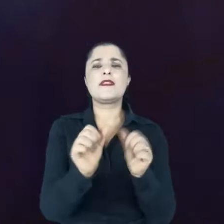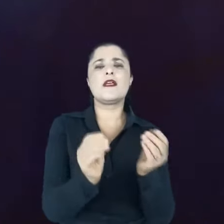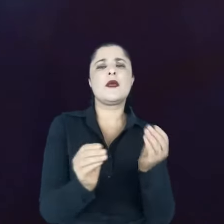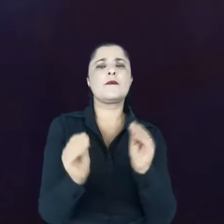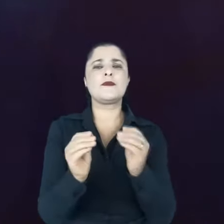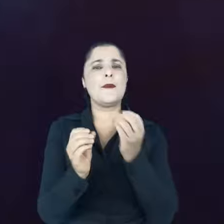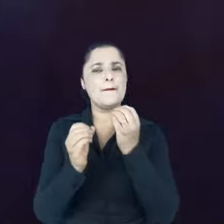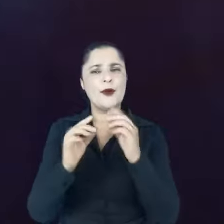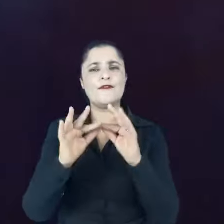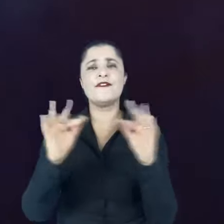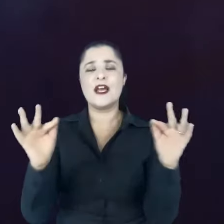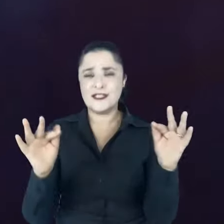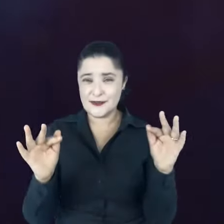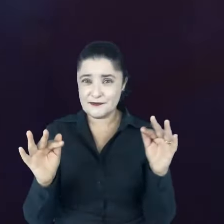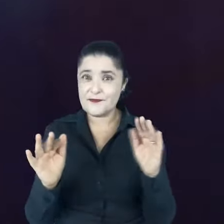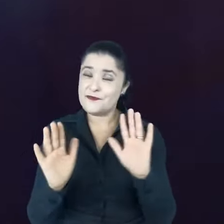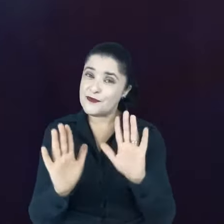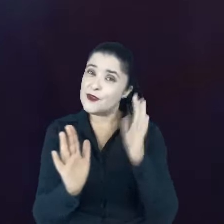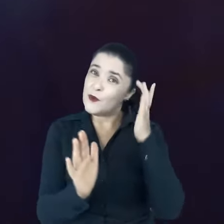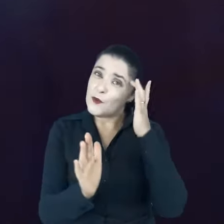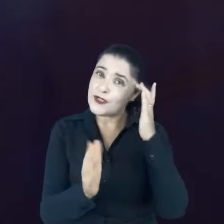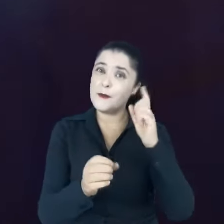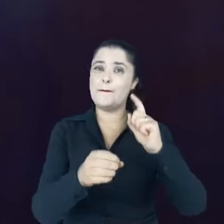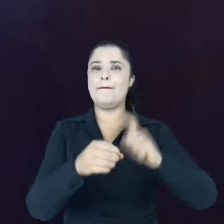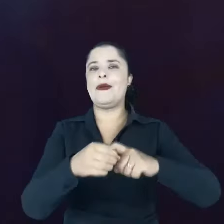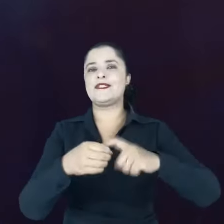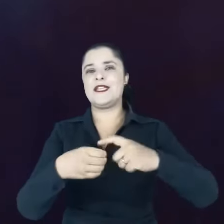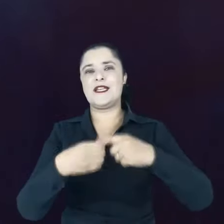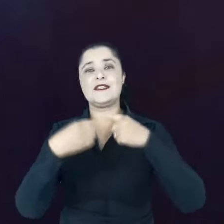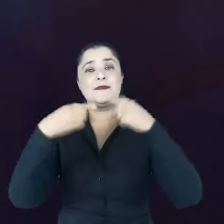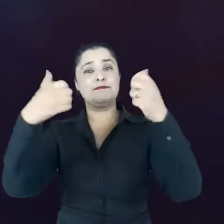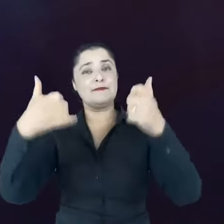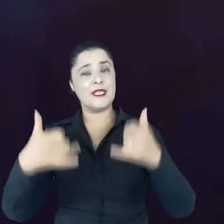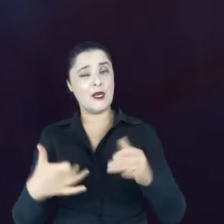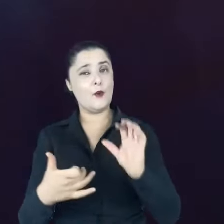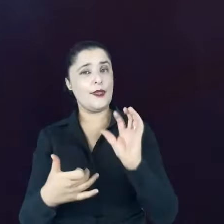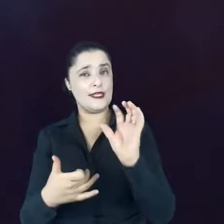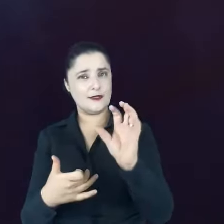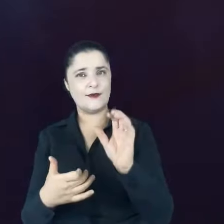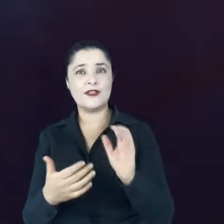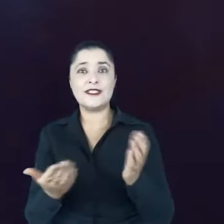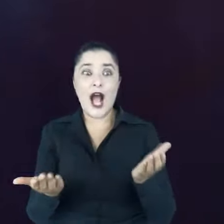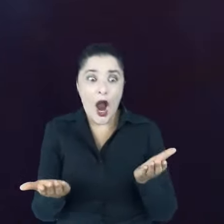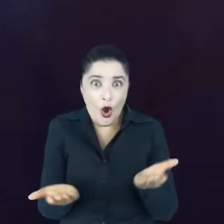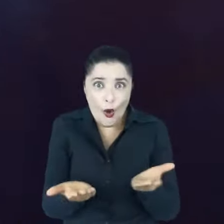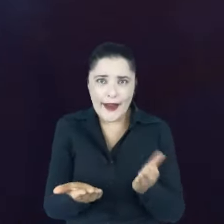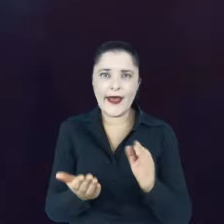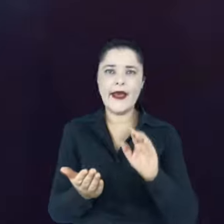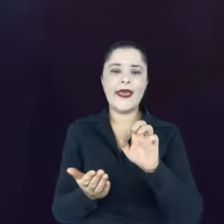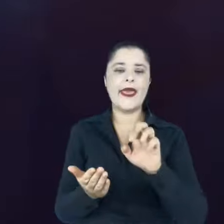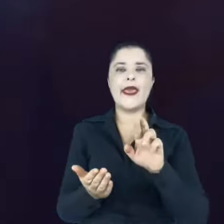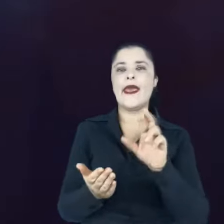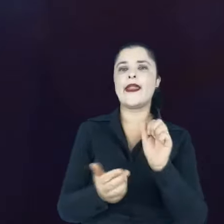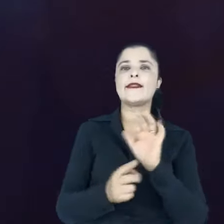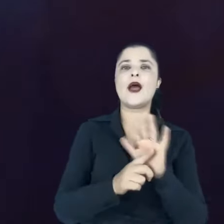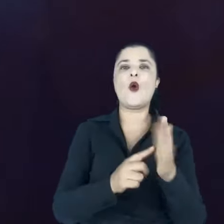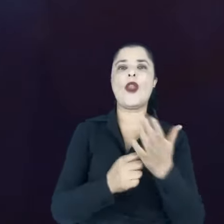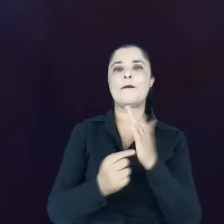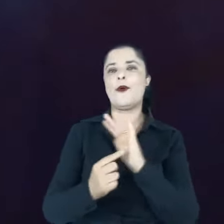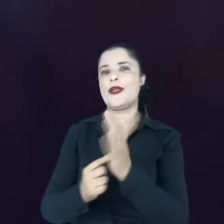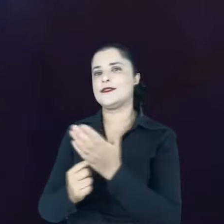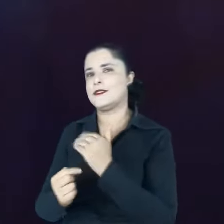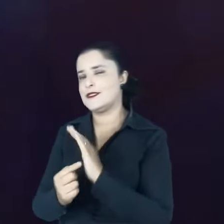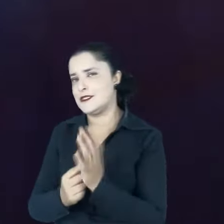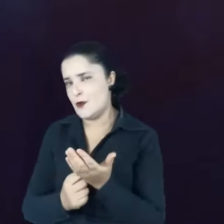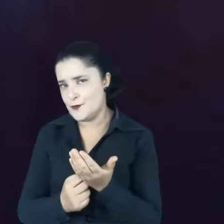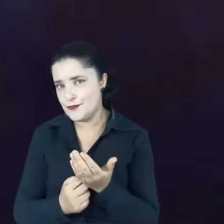que parcerias falam disso também. Né? A gente está na era da colaboração. A gente tem competidores, obviamente, mas não é o caso aqui.